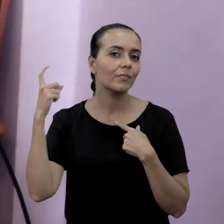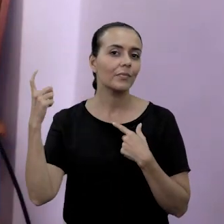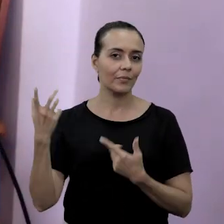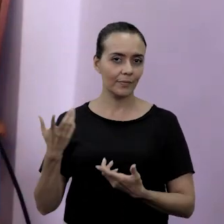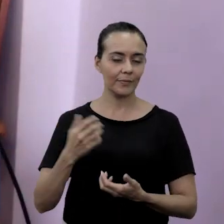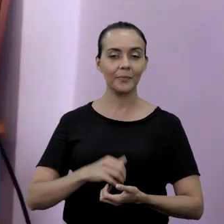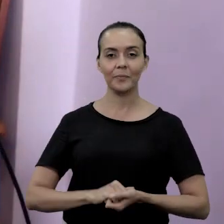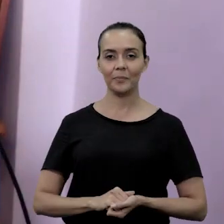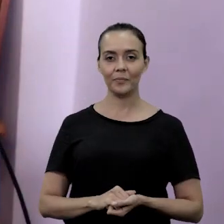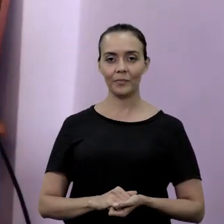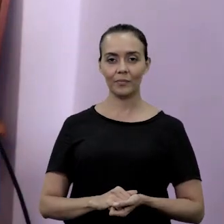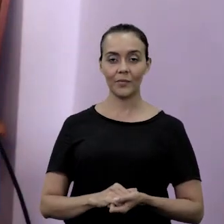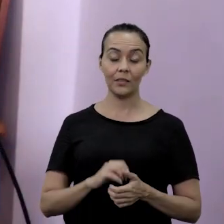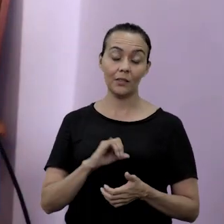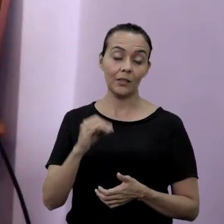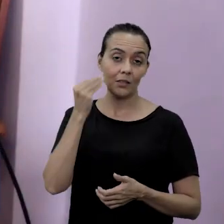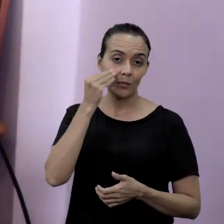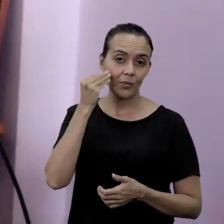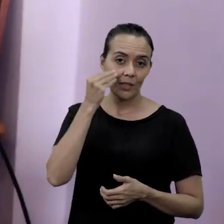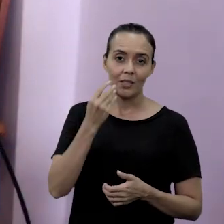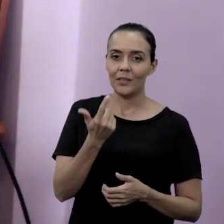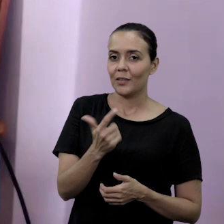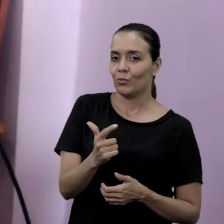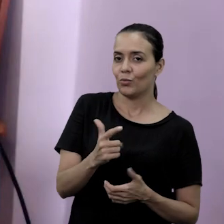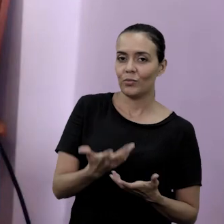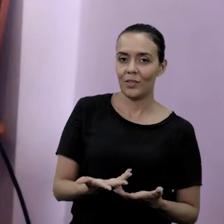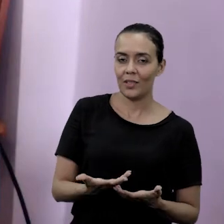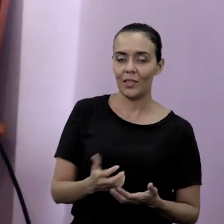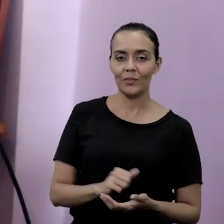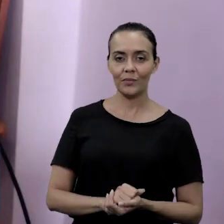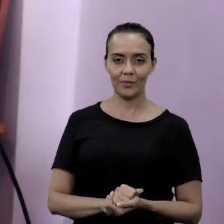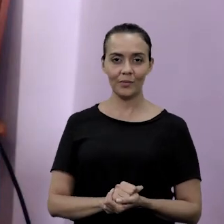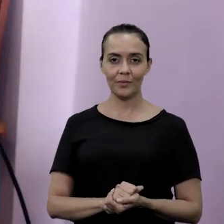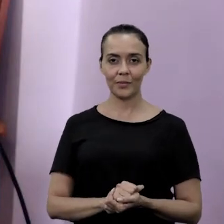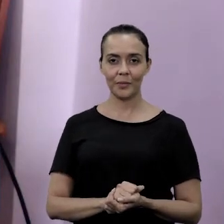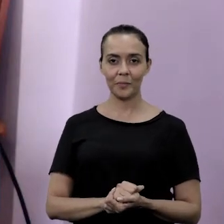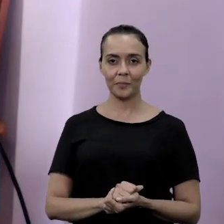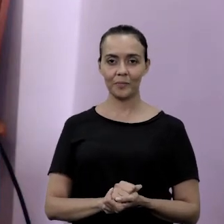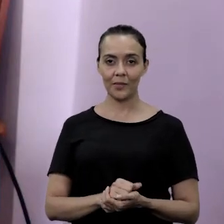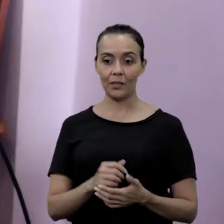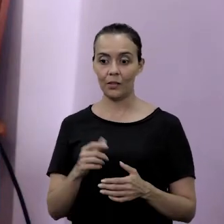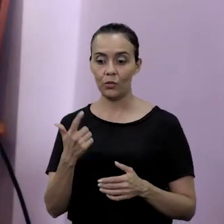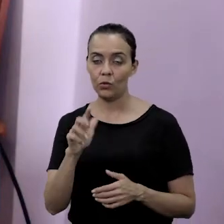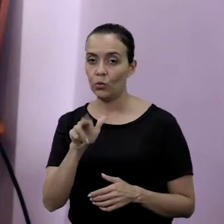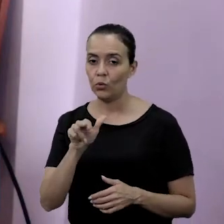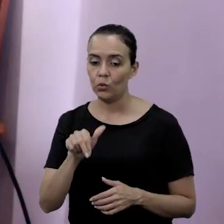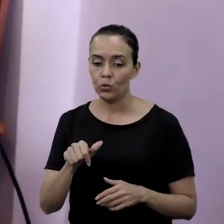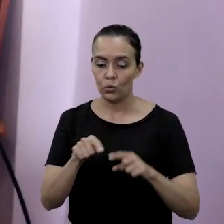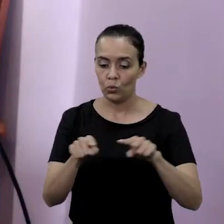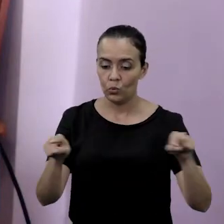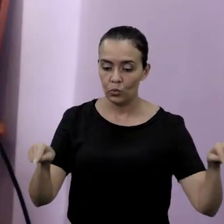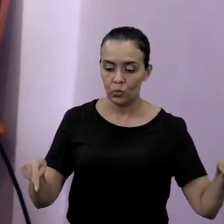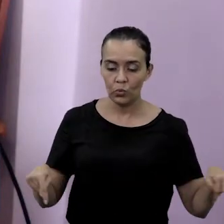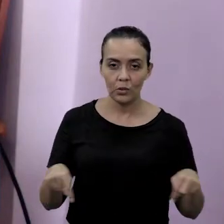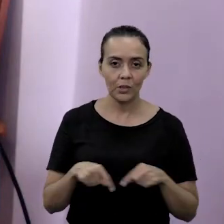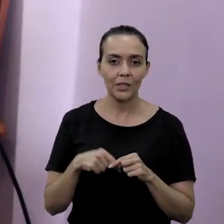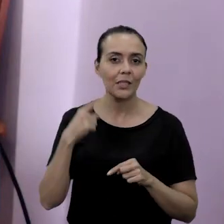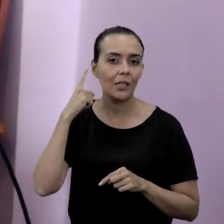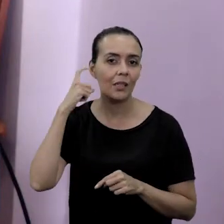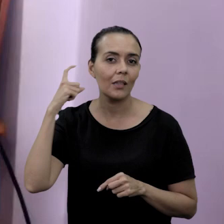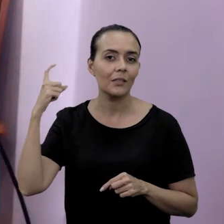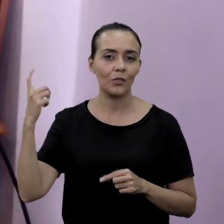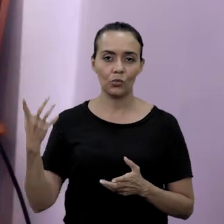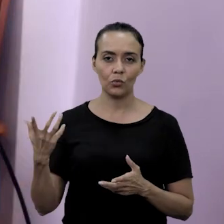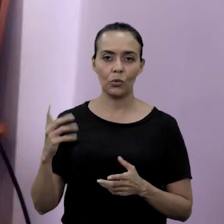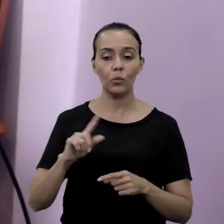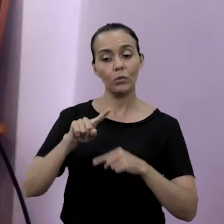quem principalmente não teve uma experiência mais longa, mais abrangente, assim, com estúdios e captação